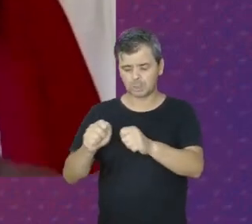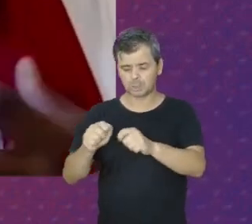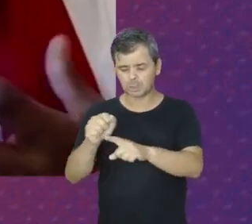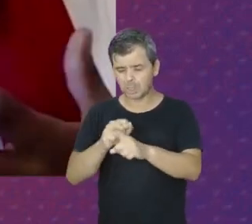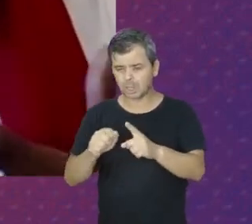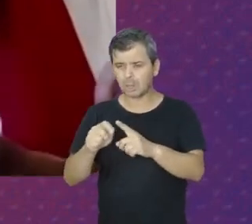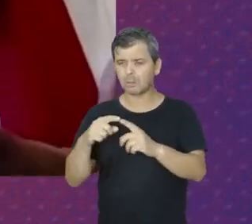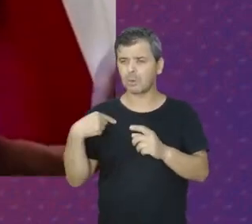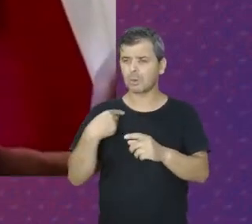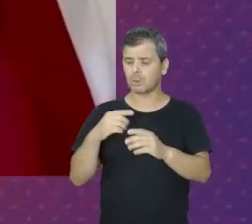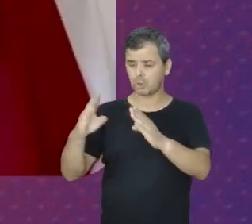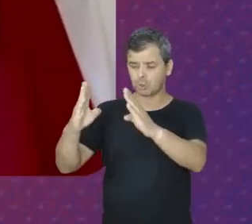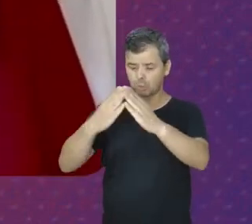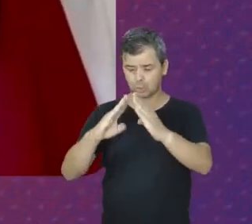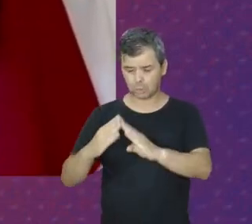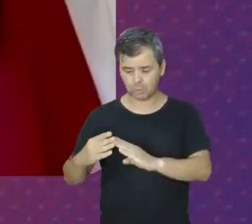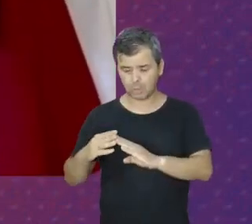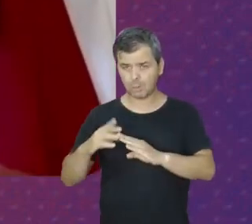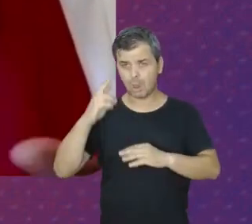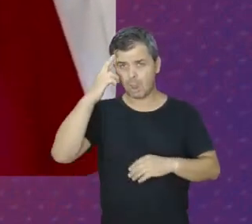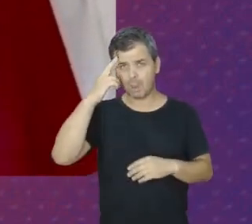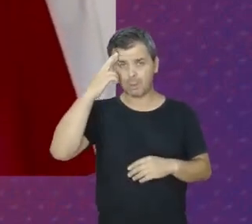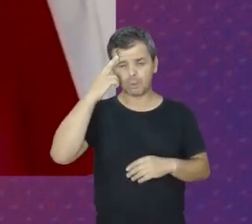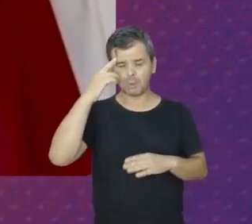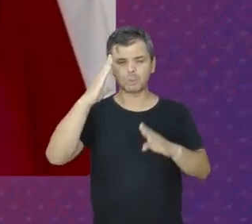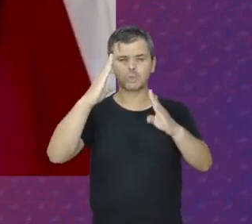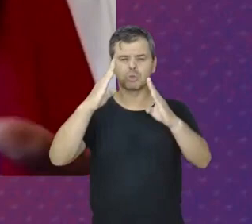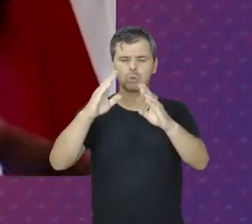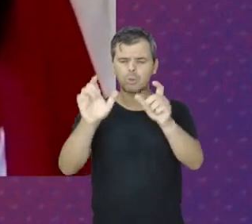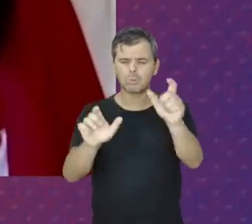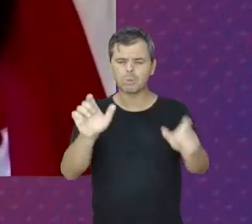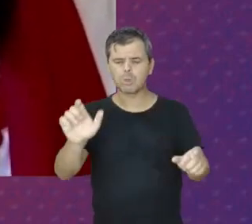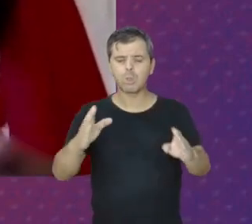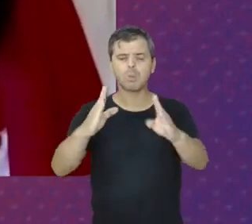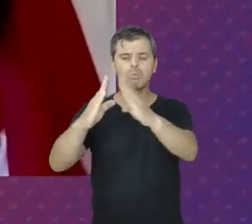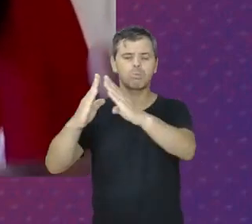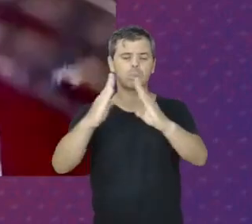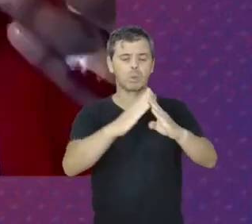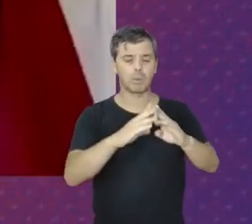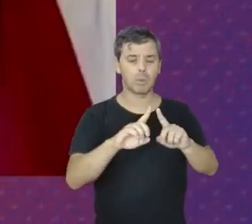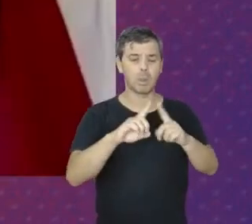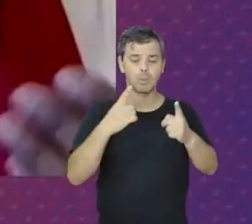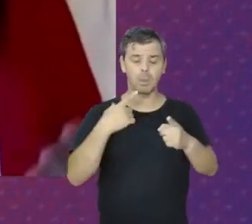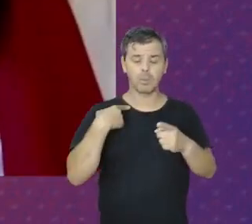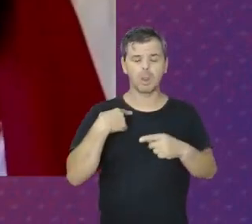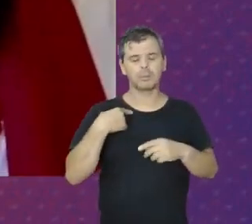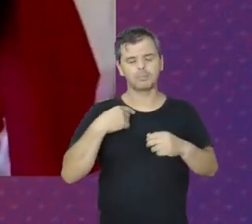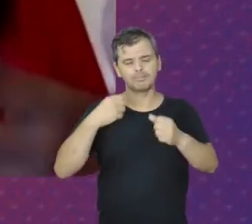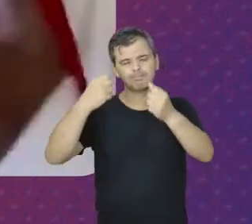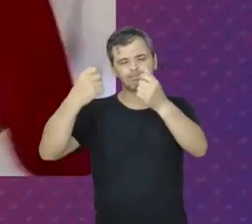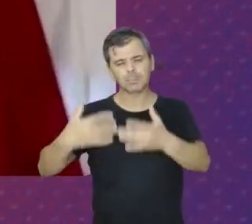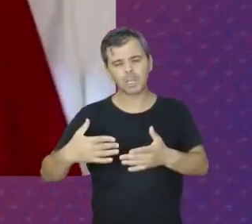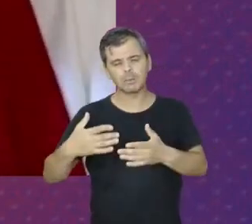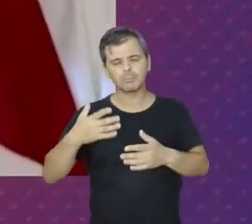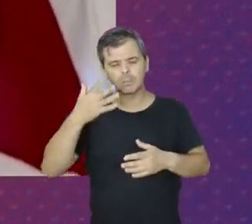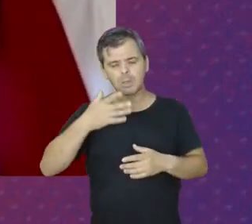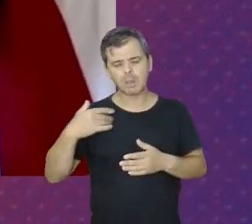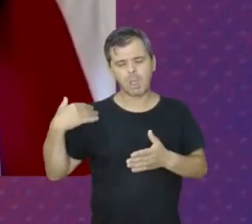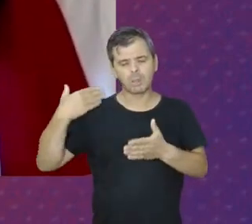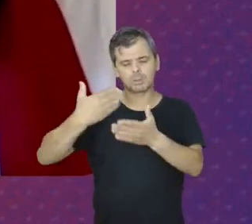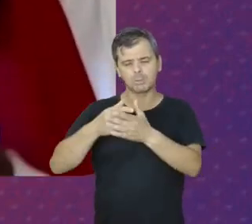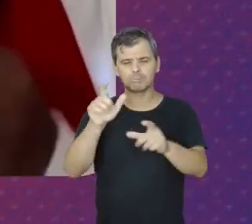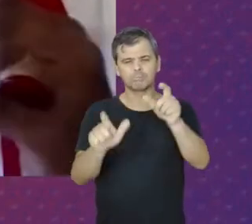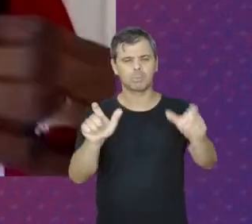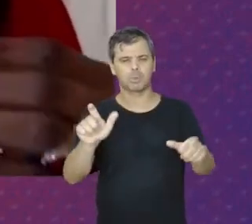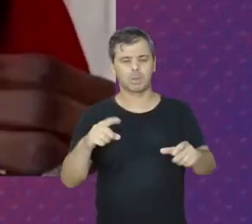bairros para que elas possam refletir os moradores que estão ali e que possam contar de verdade a história de cada